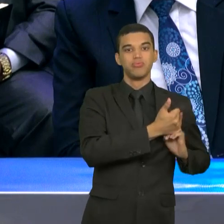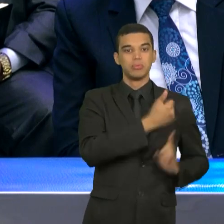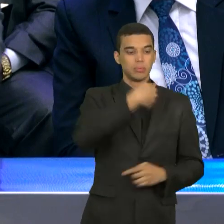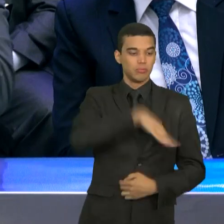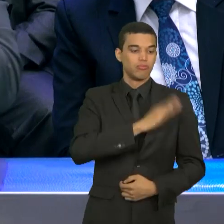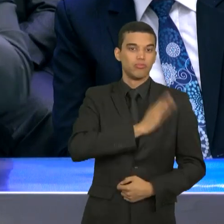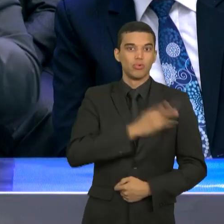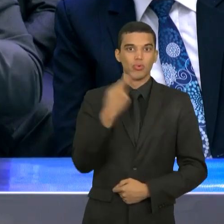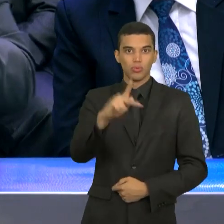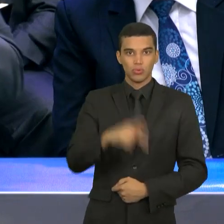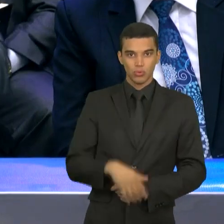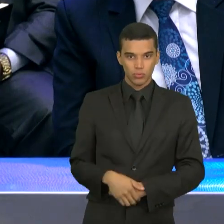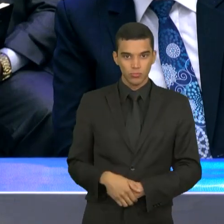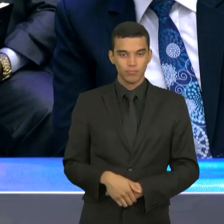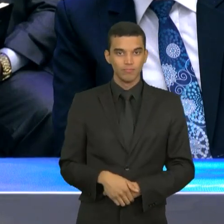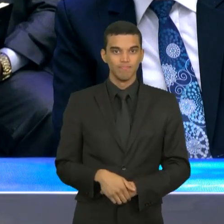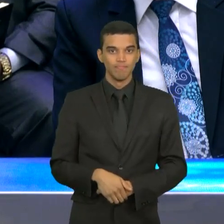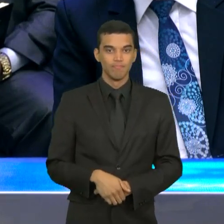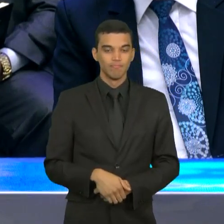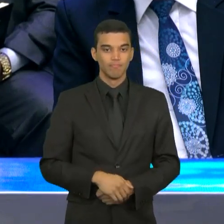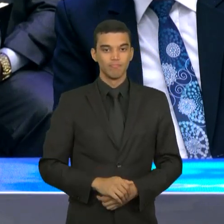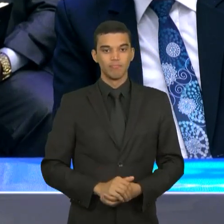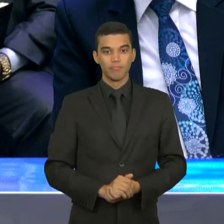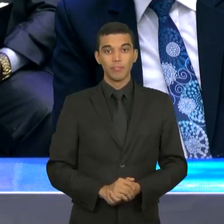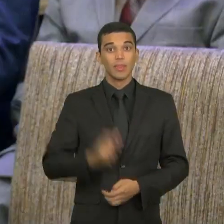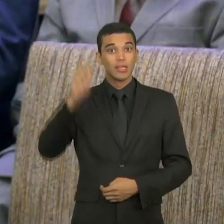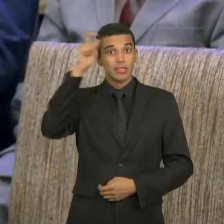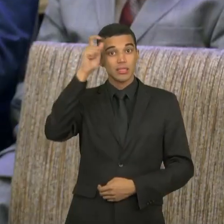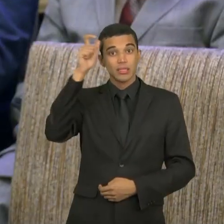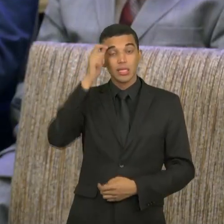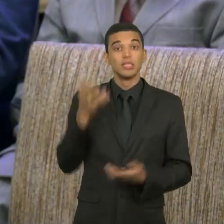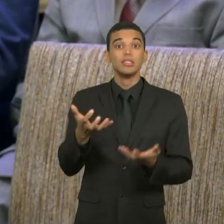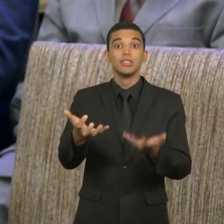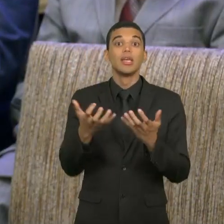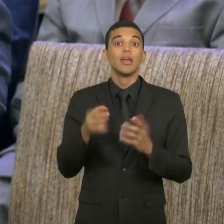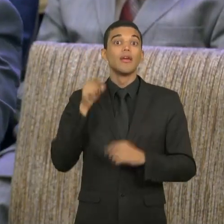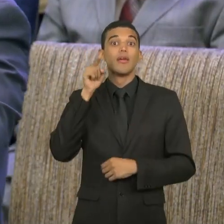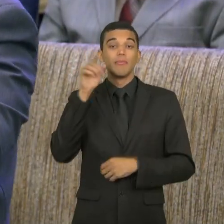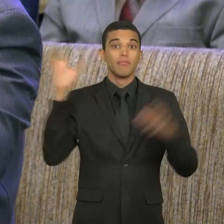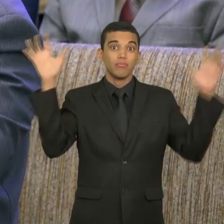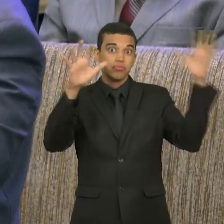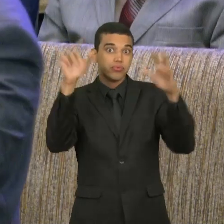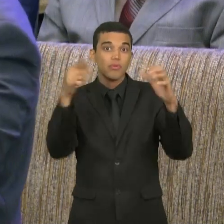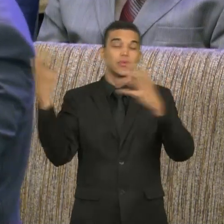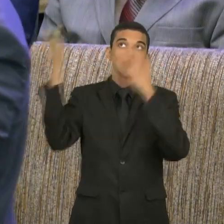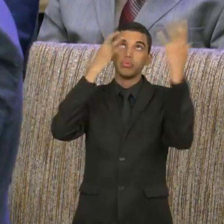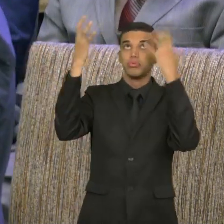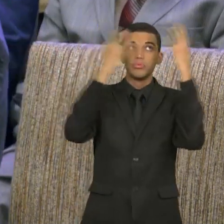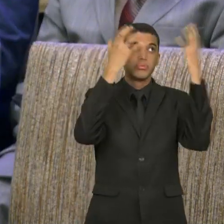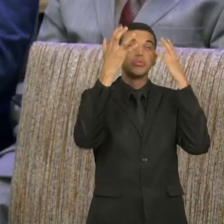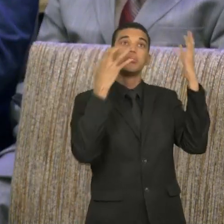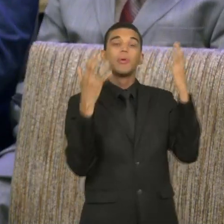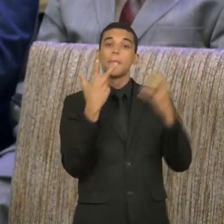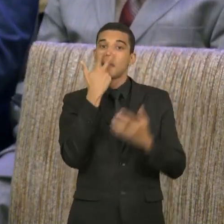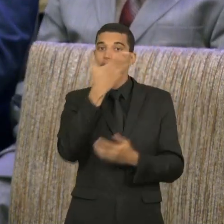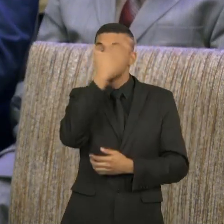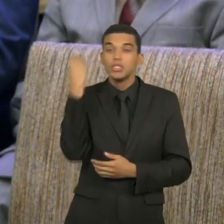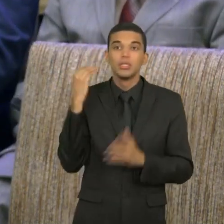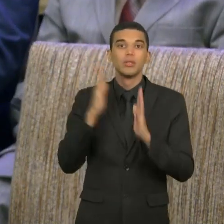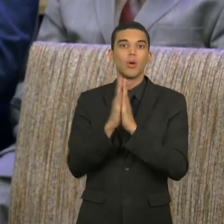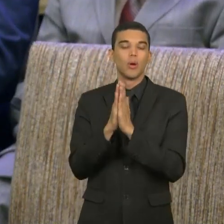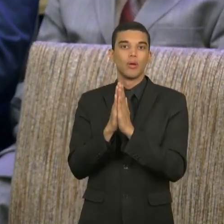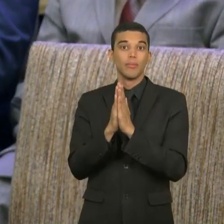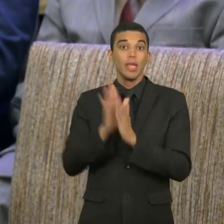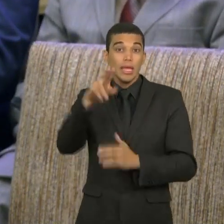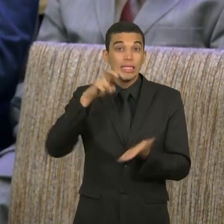mistério todos os dias ele queria tirar sua atenção na verdade pela manhã a primeira coisa que ele quer é que você olha